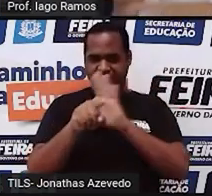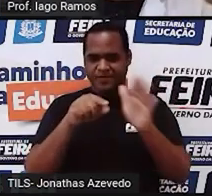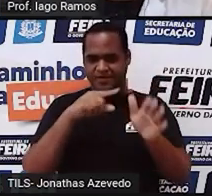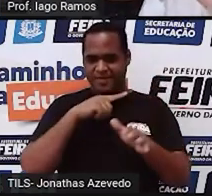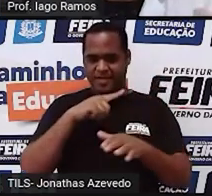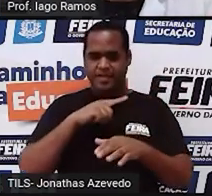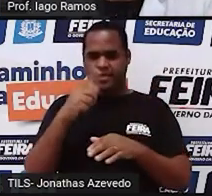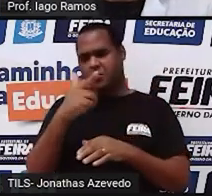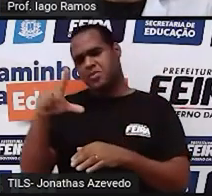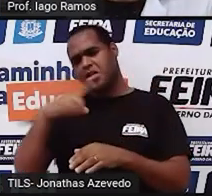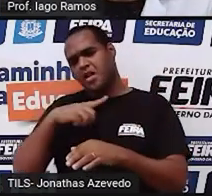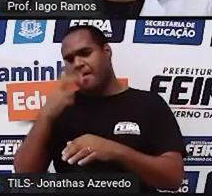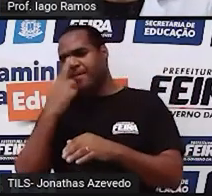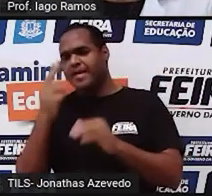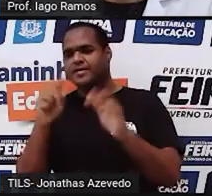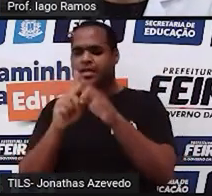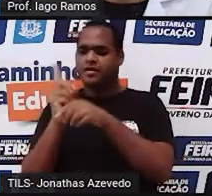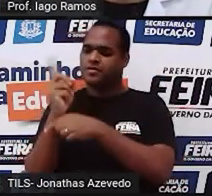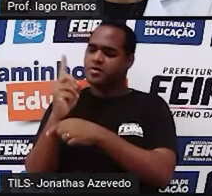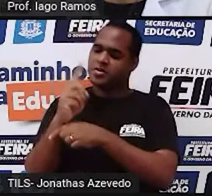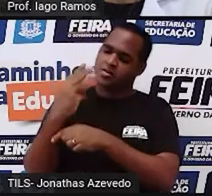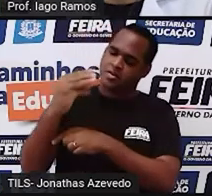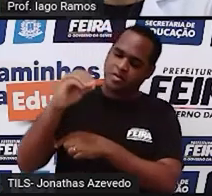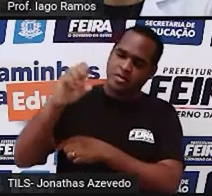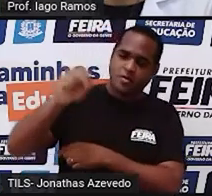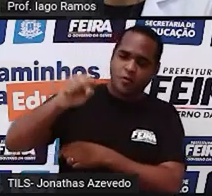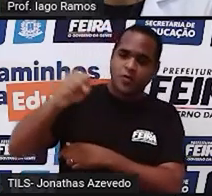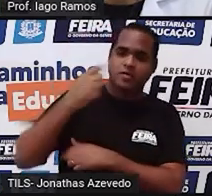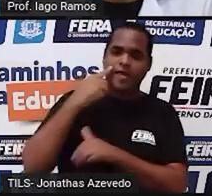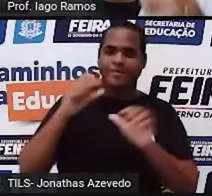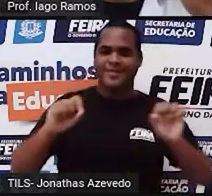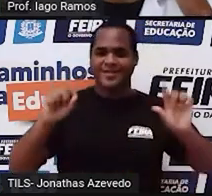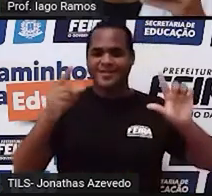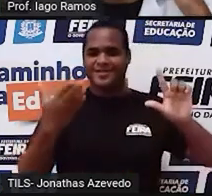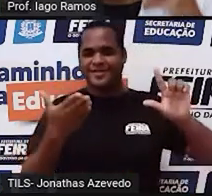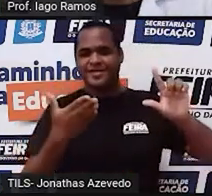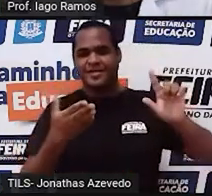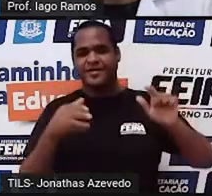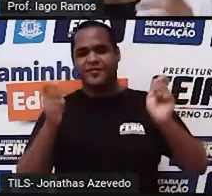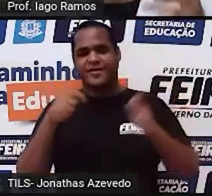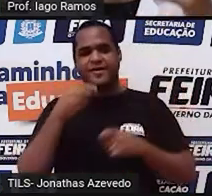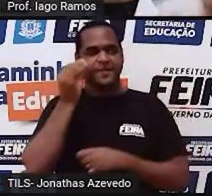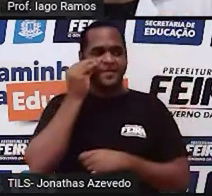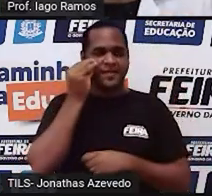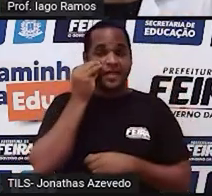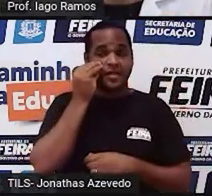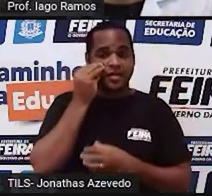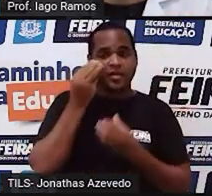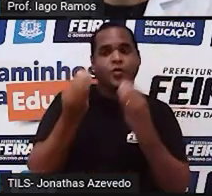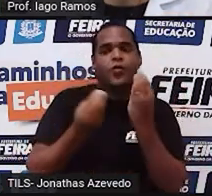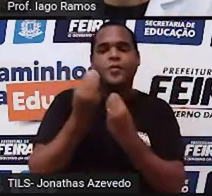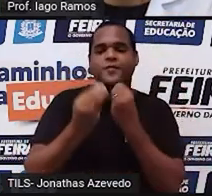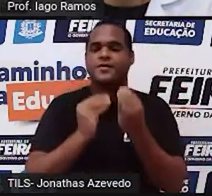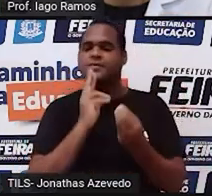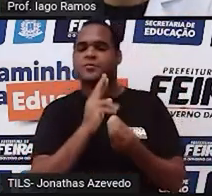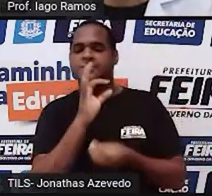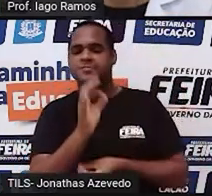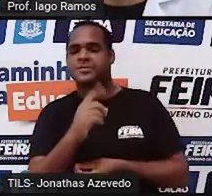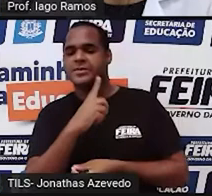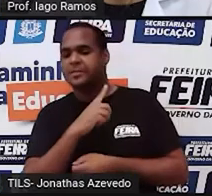vai também tem um relógio ali de 30 segundos na tela e você tenta descobrir qual é a resposta correta